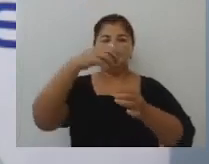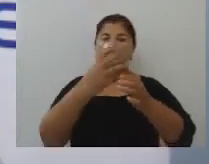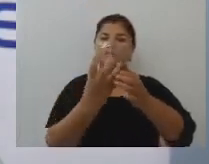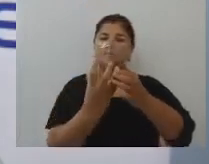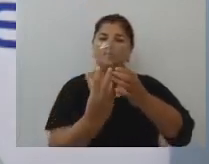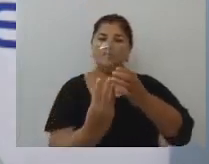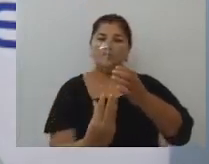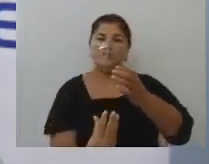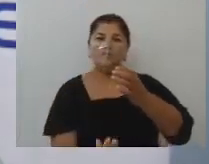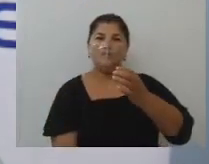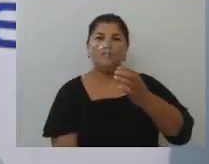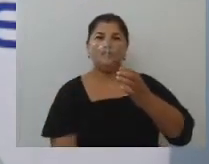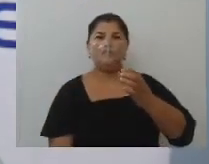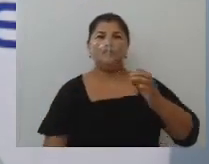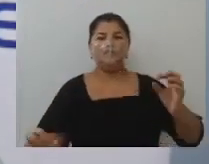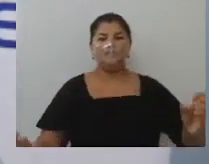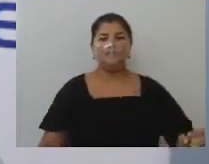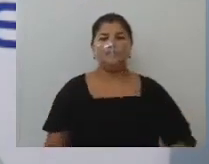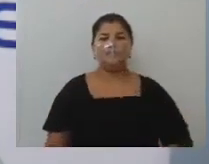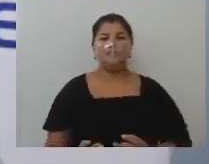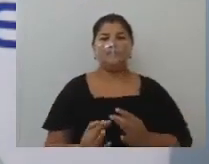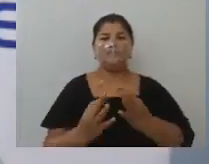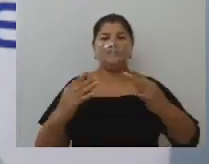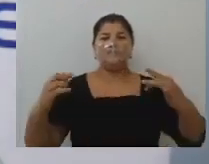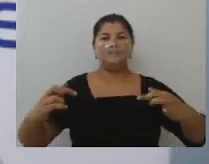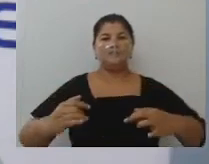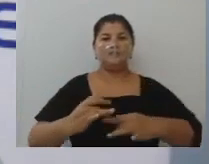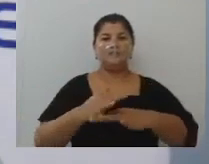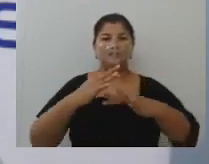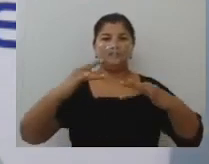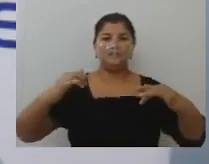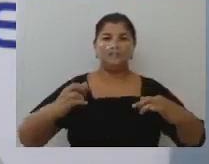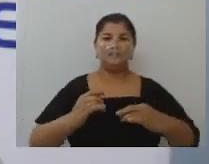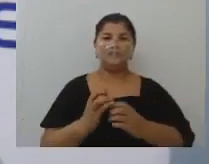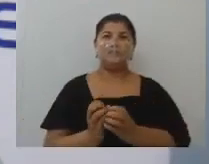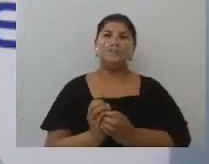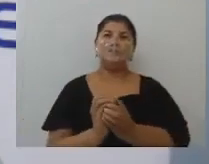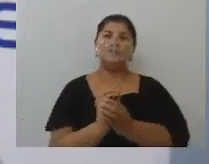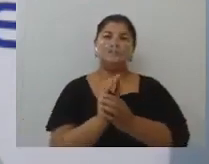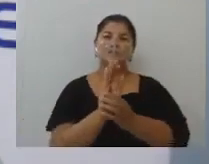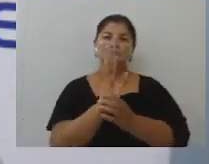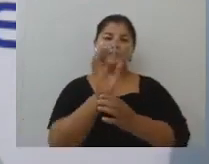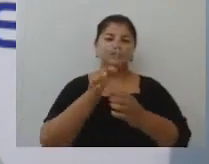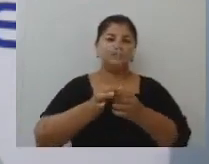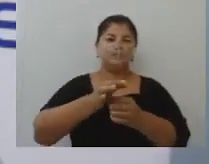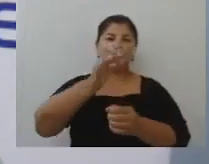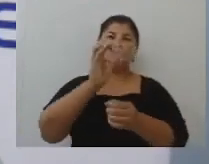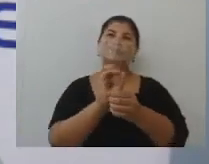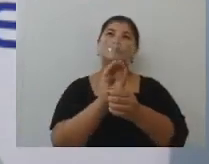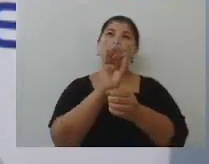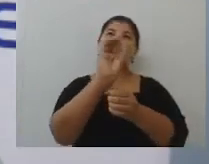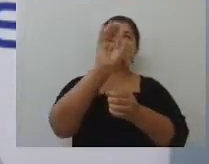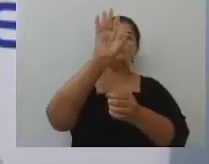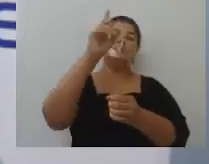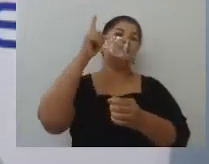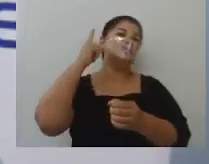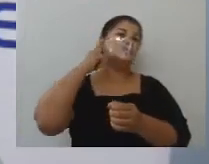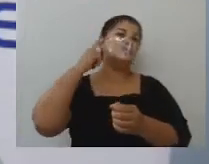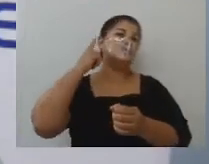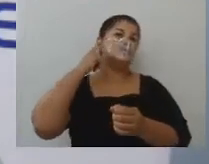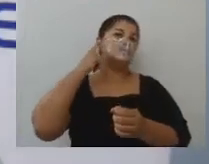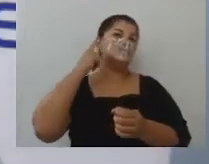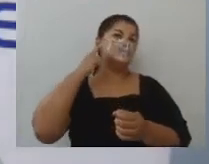do tubo, fiz o fluxo de energia, tá indo, subindo, passando pelo tubo e ele ressonou